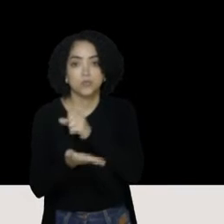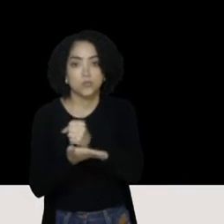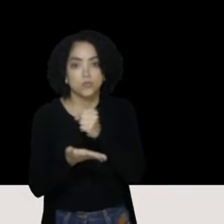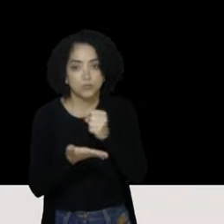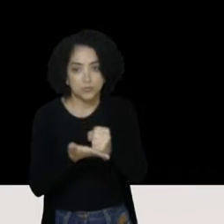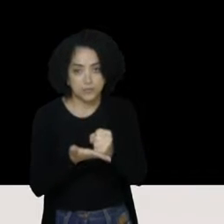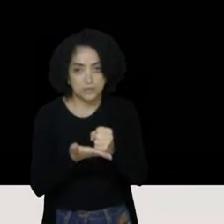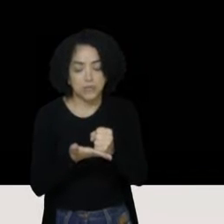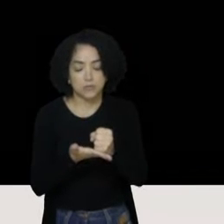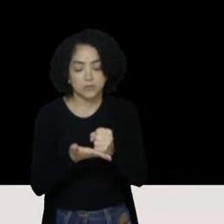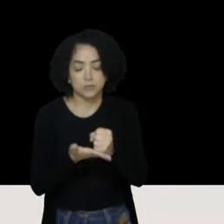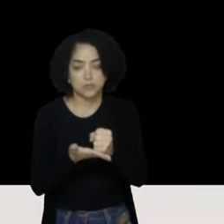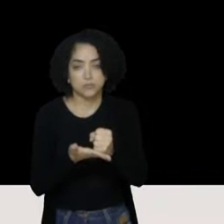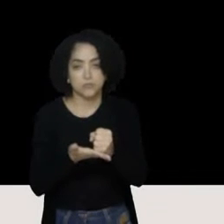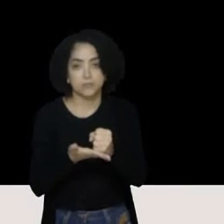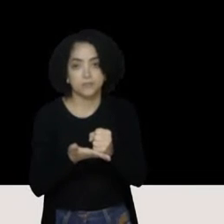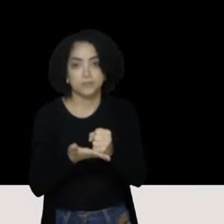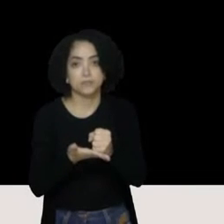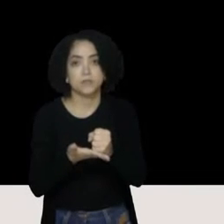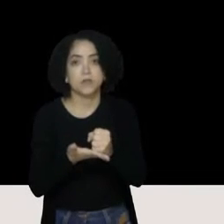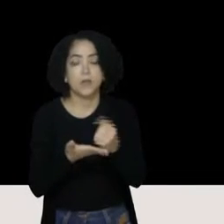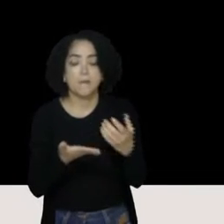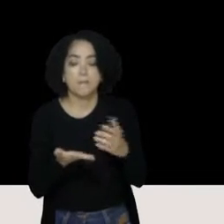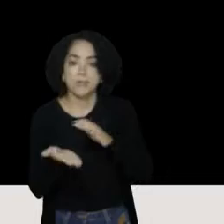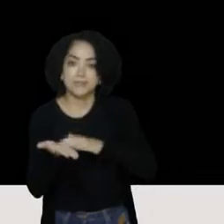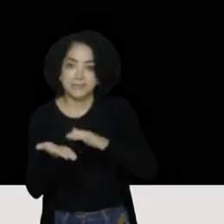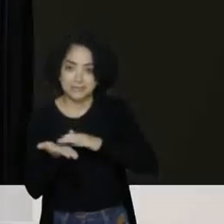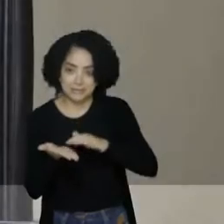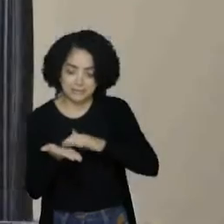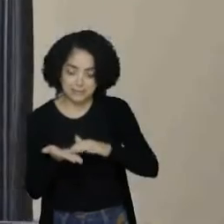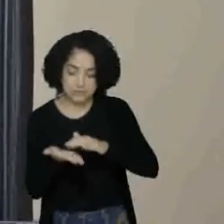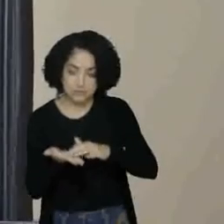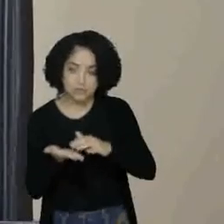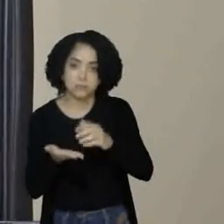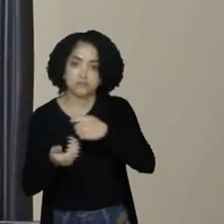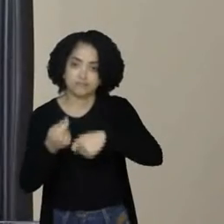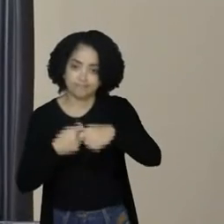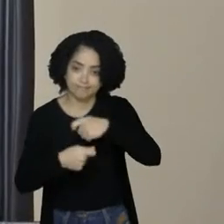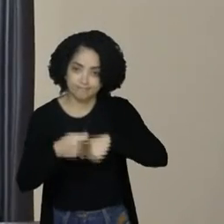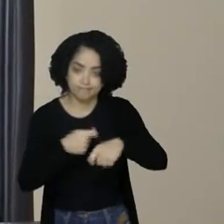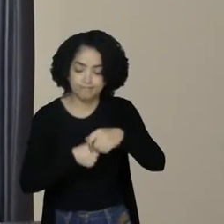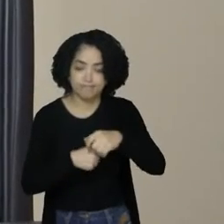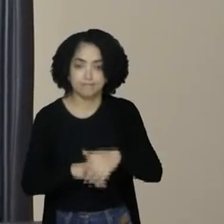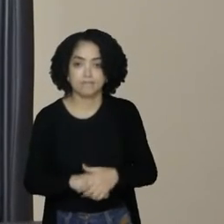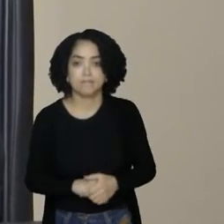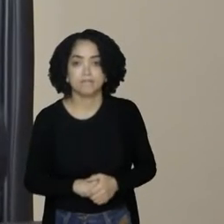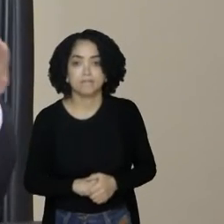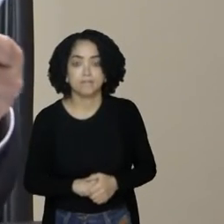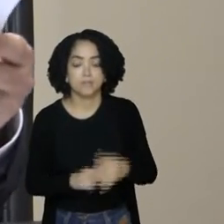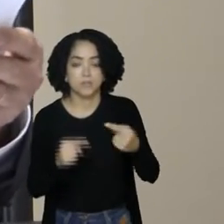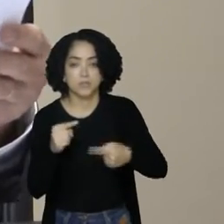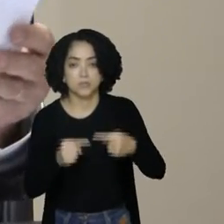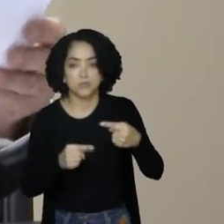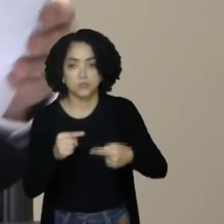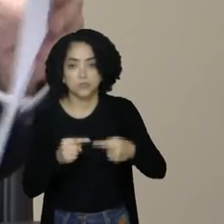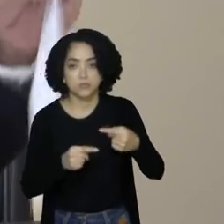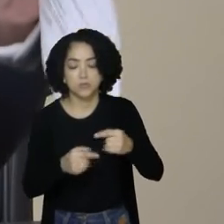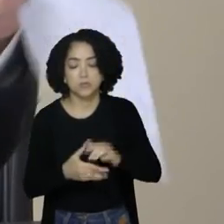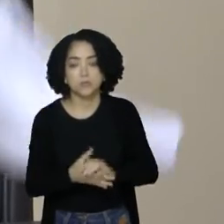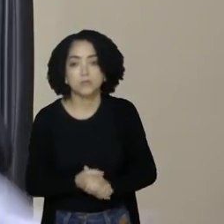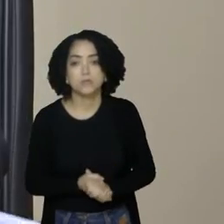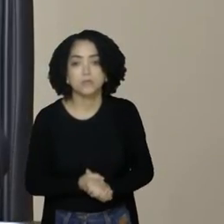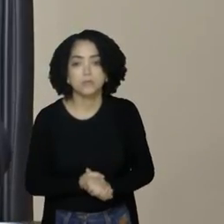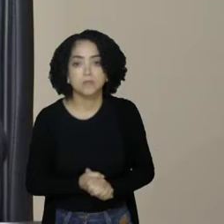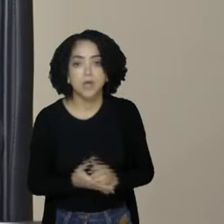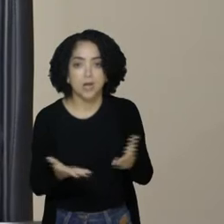software realizado pela Secretaria de Estado da Administração. Em discussão, não havendo quem queira